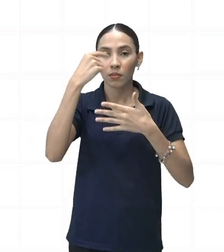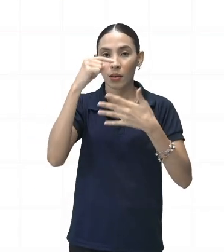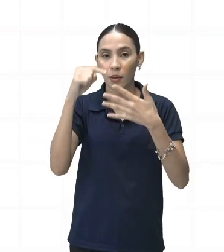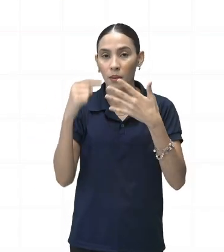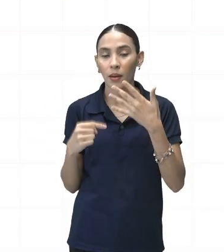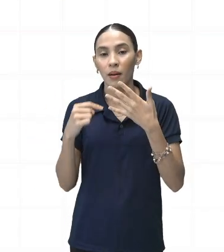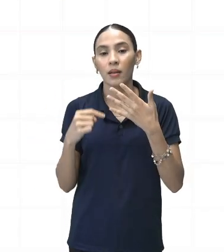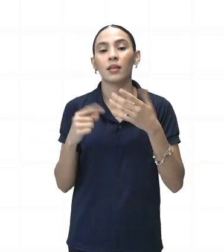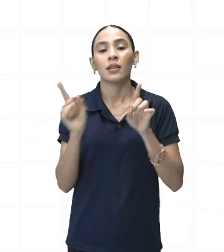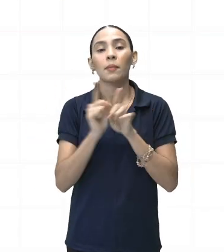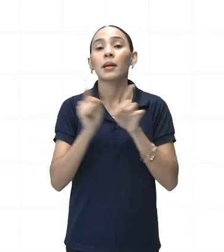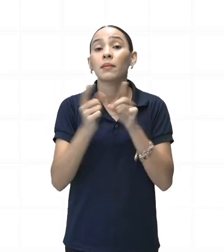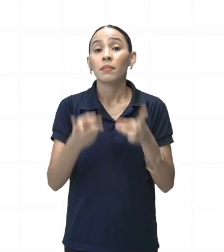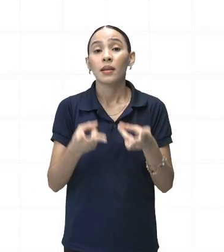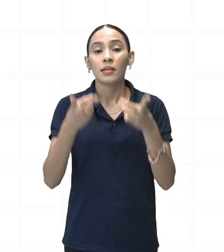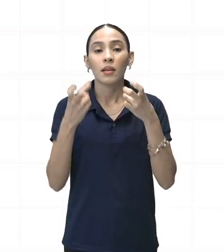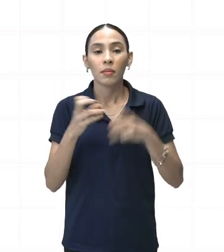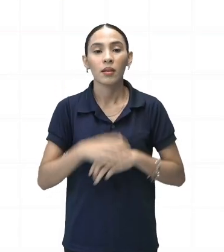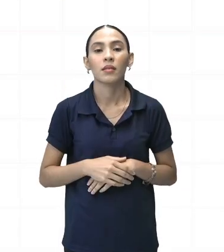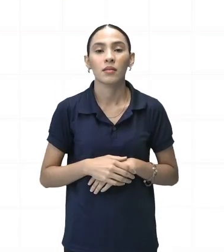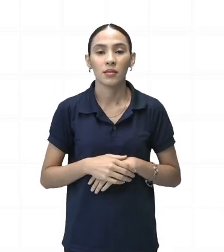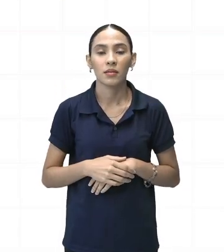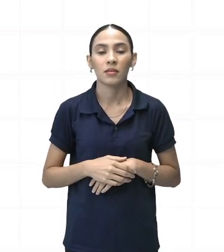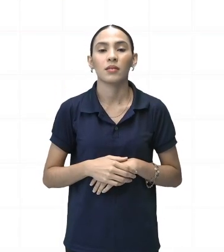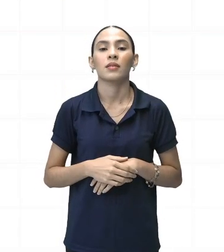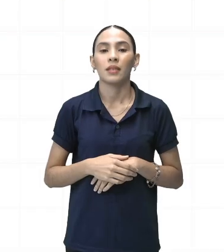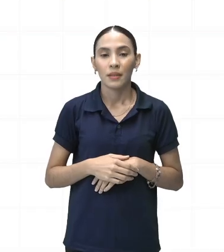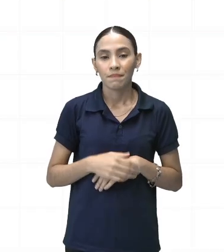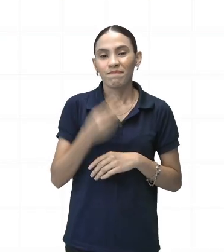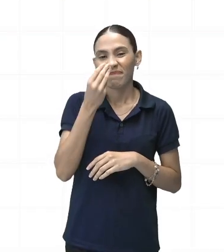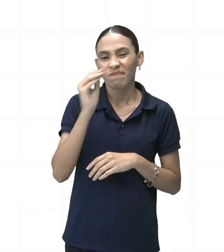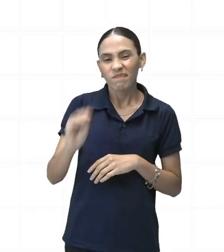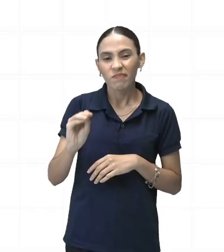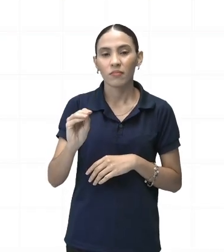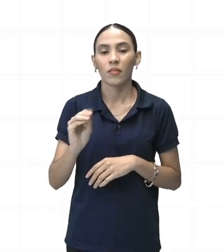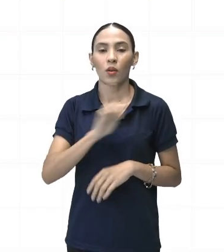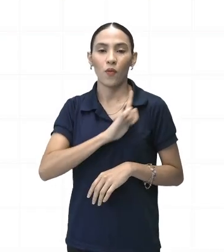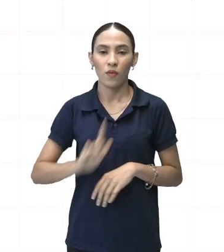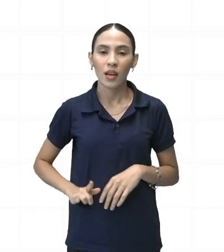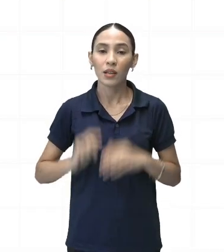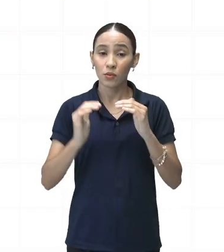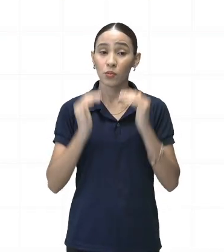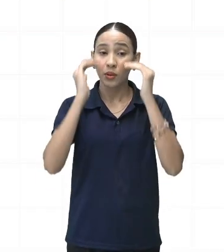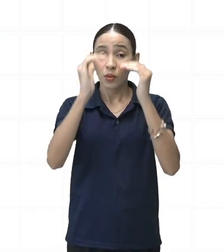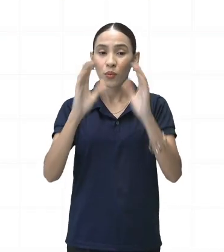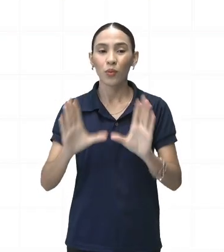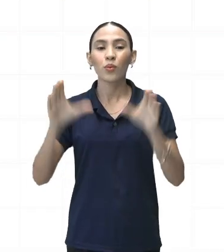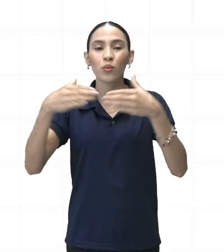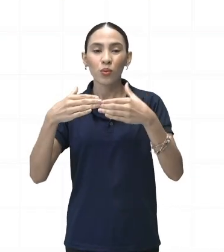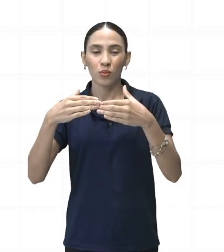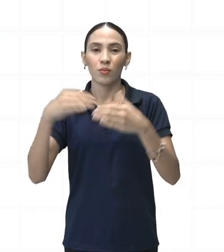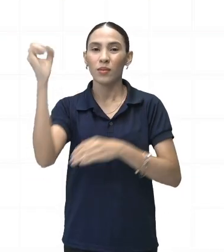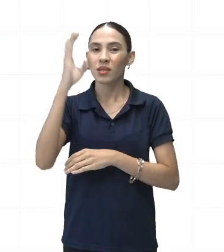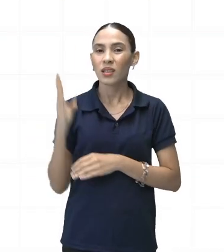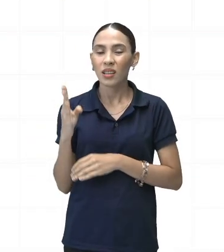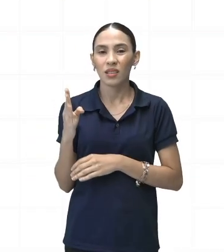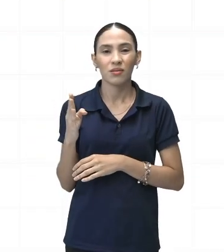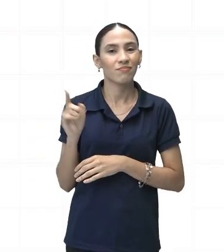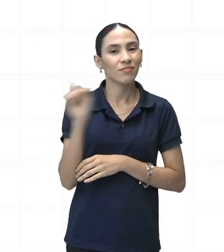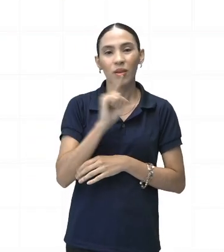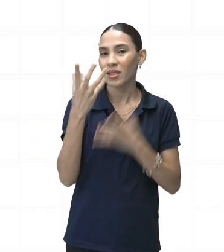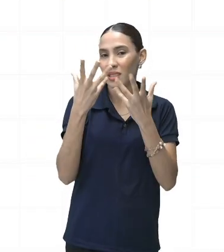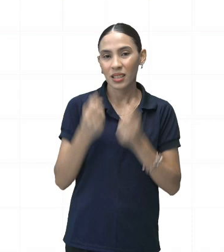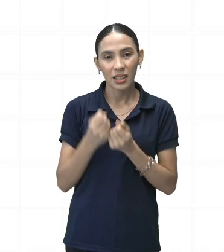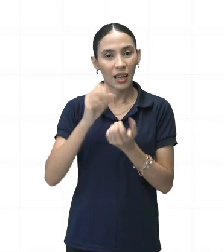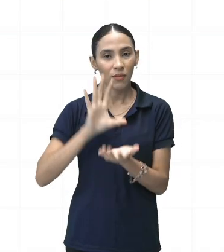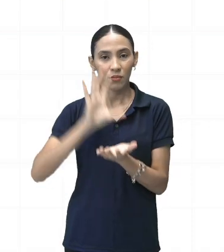observar também a insatisfação com o governo imperial. A elite brasileira estava descontente com a